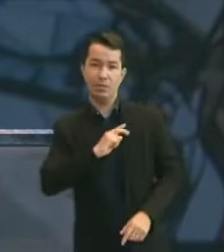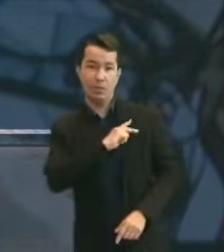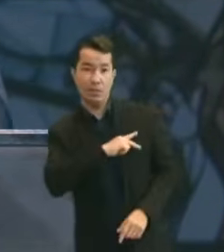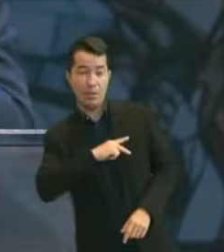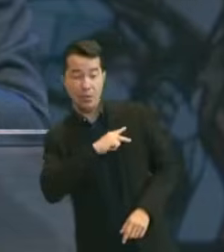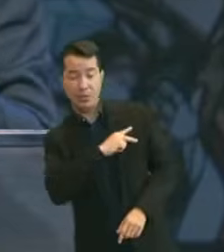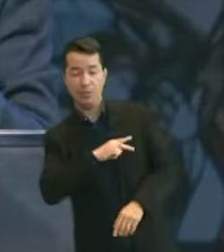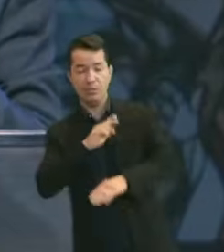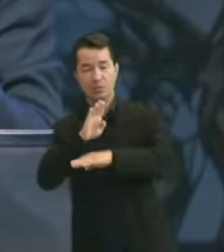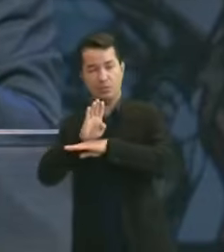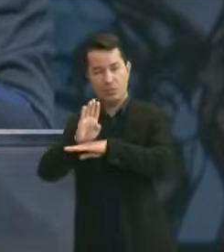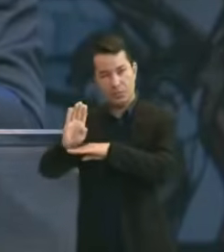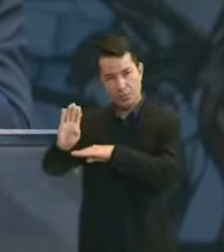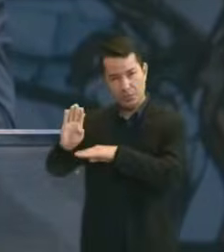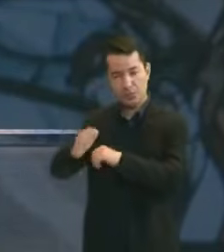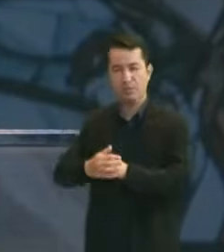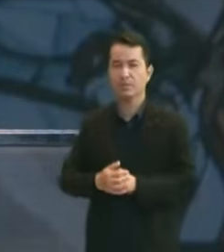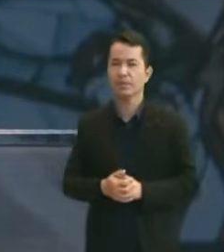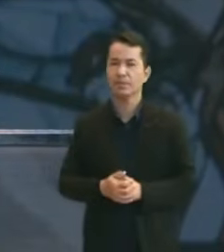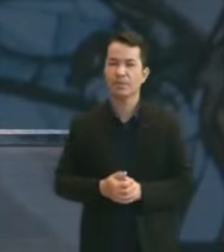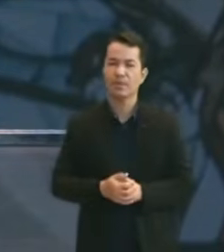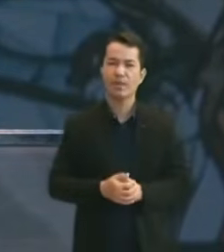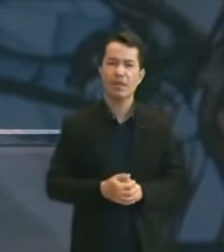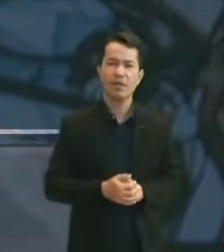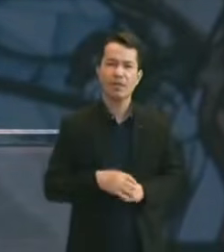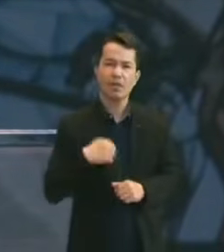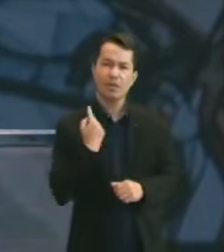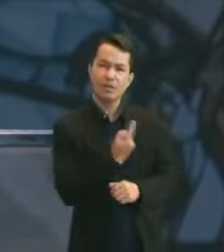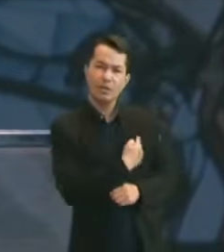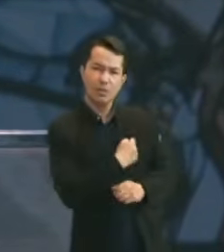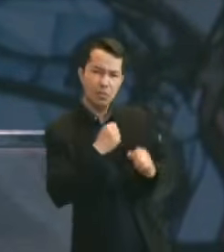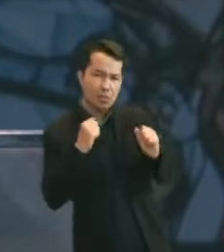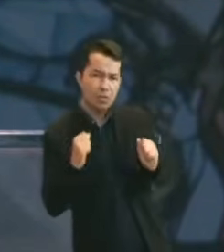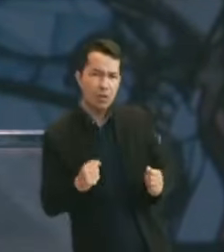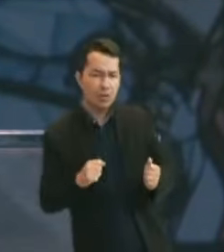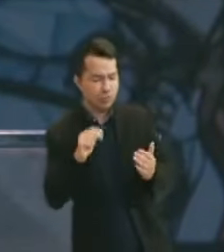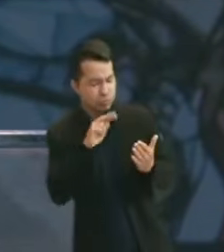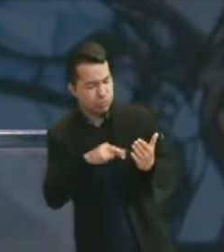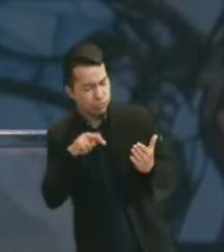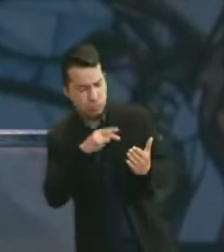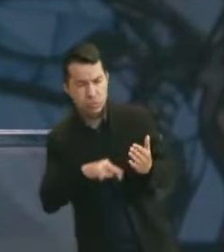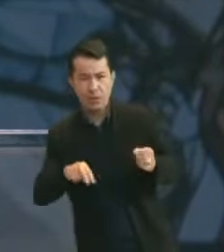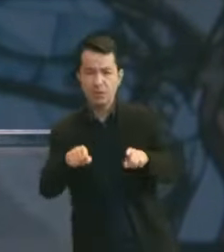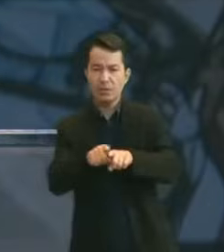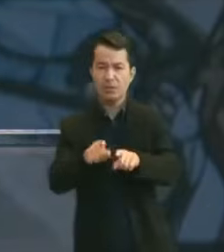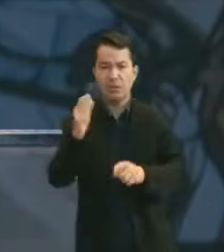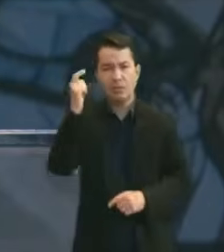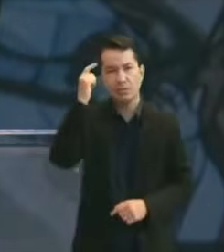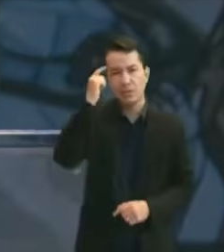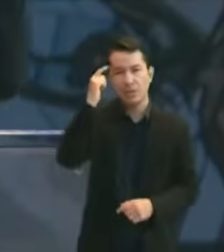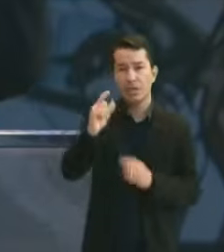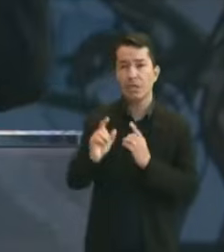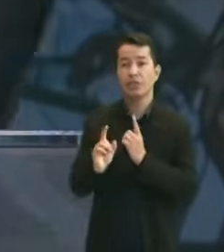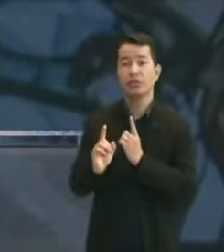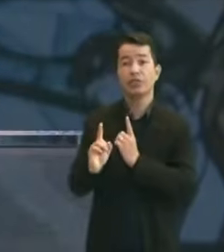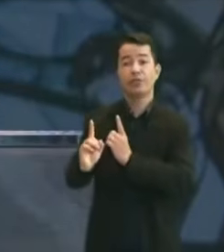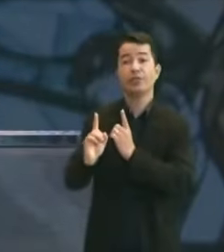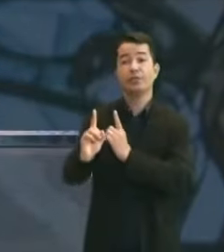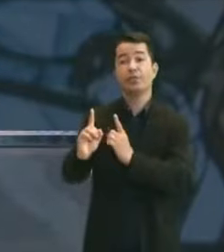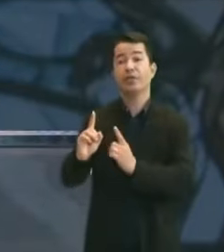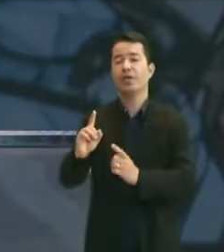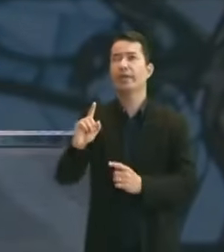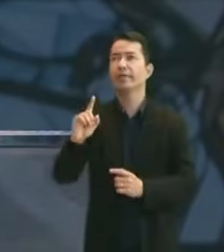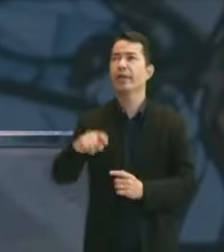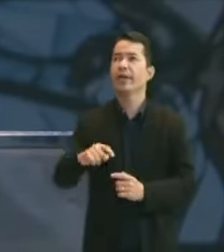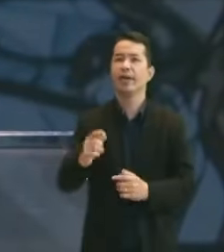Barnabé. Uma das coisas que nós podemos nos enganar, talvez pela nomenclatura, é pensar que o discipulado ele está